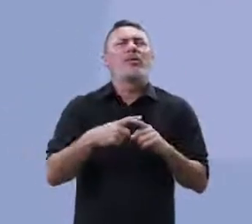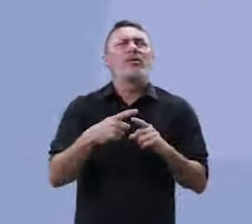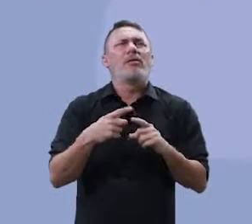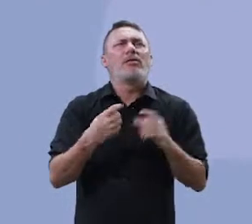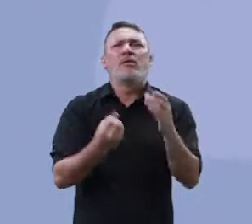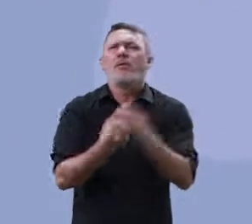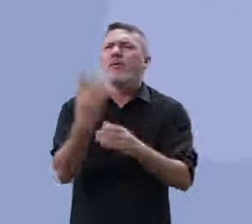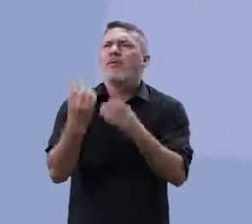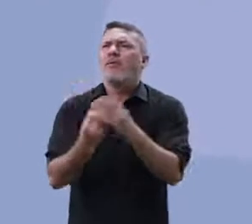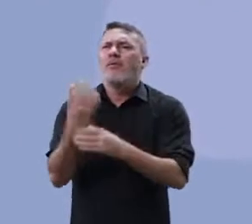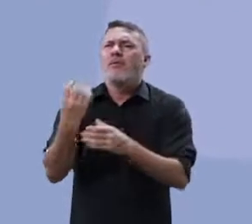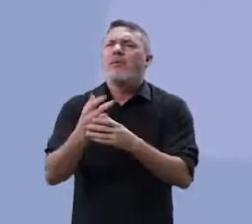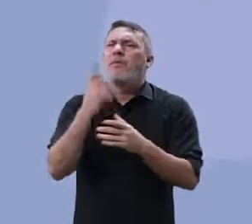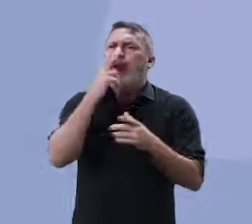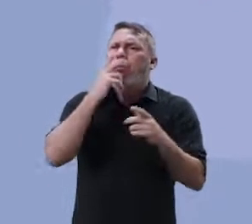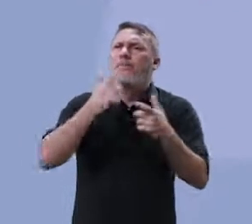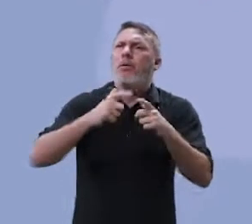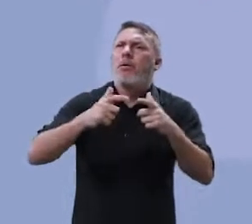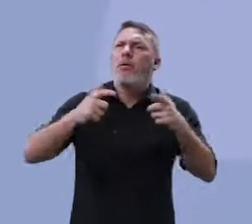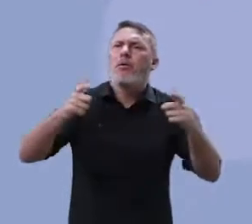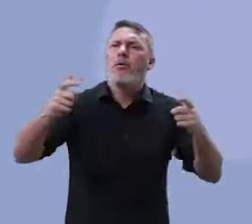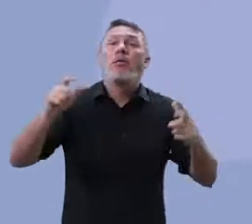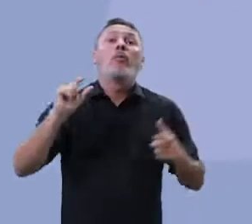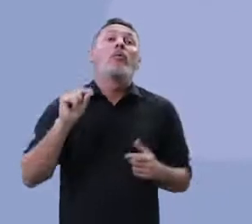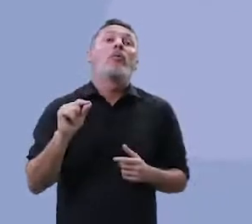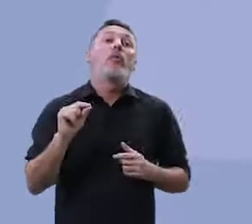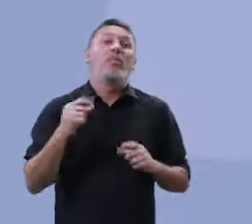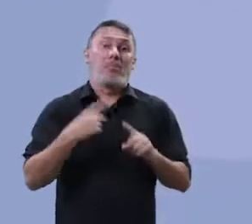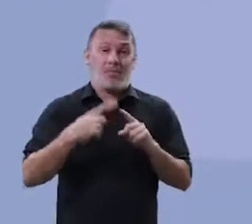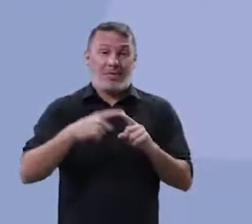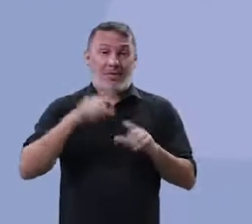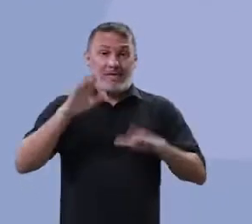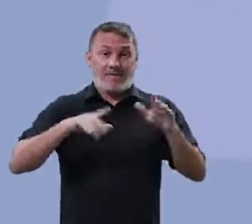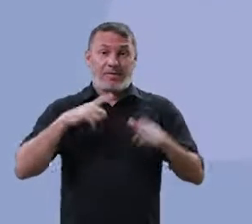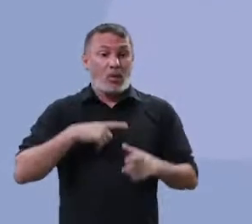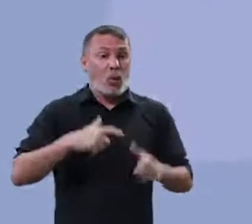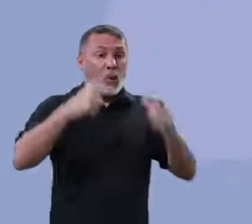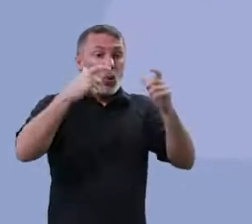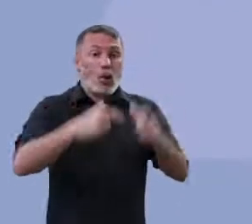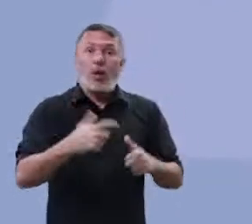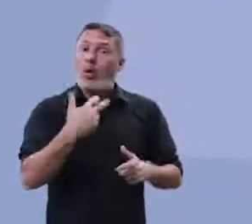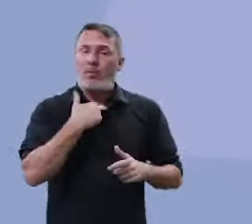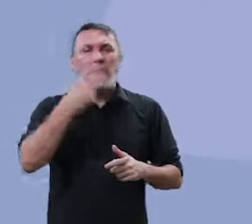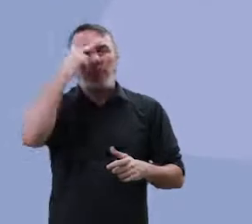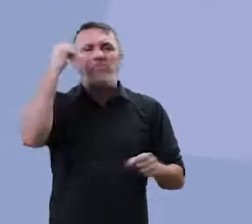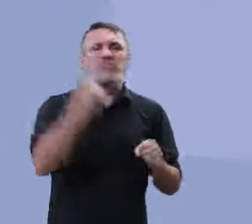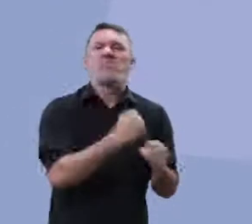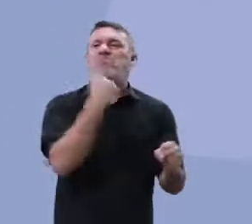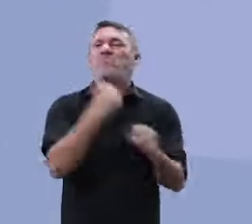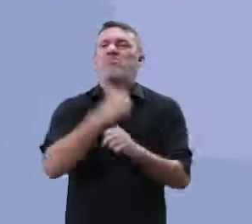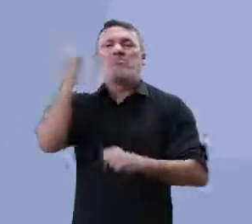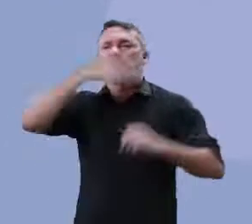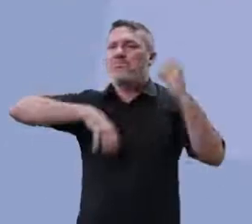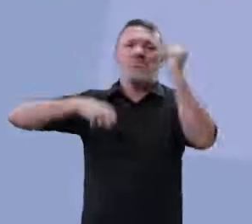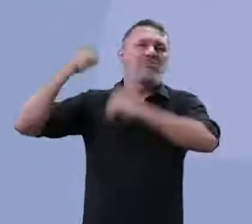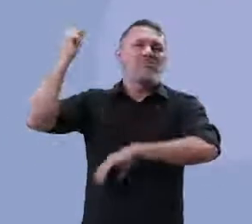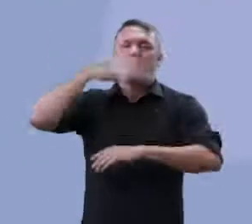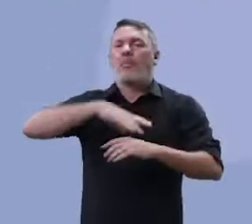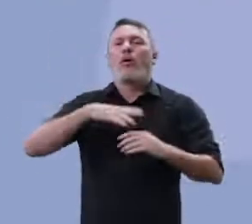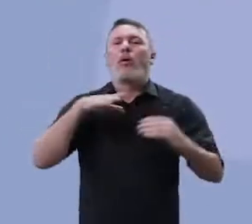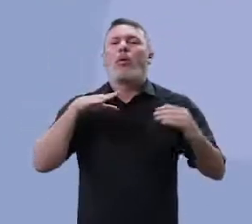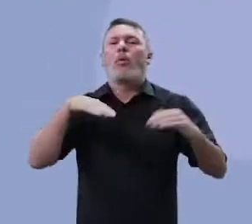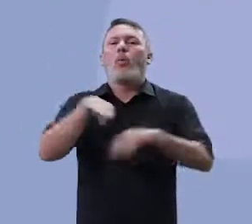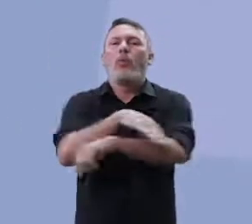desordenada. Por que isso aí, professor? O que é essa expansão? As pessoas começam a construir em lugares indevidos. Calma aí, professor, mas é uma